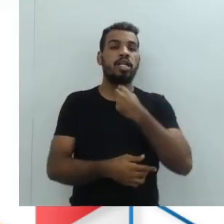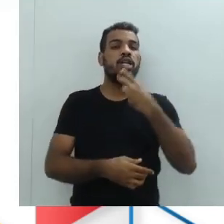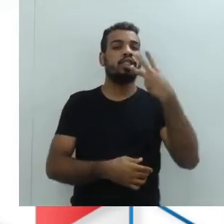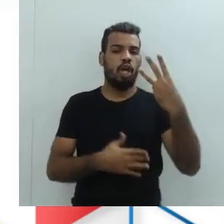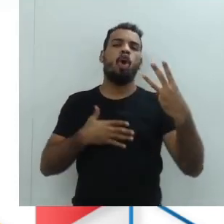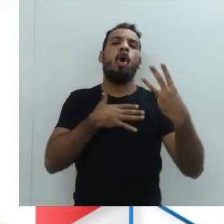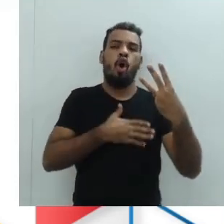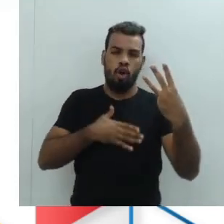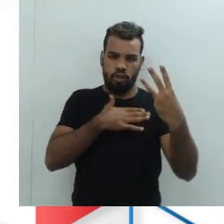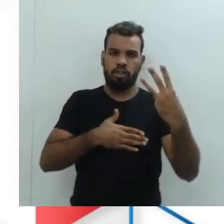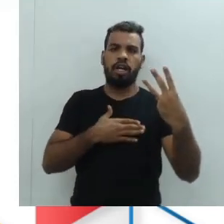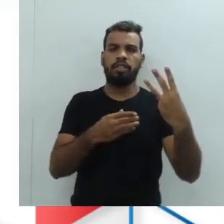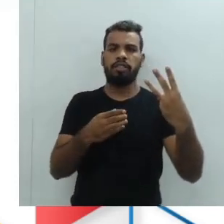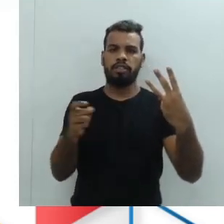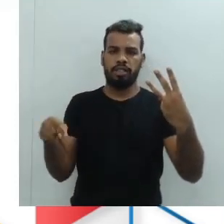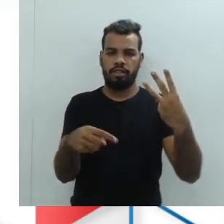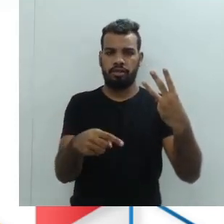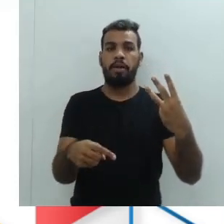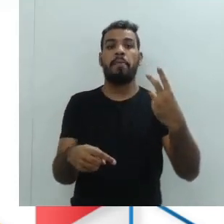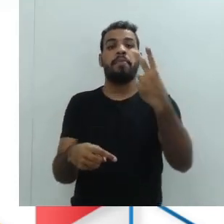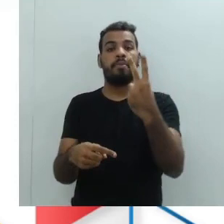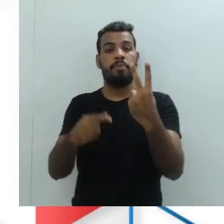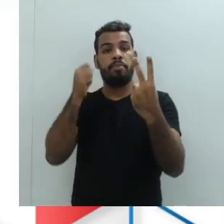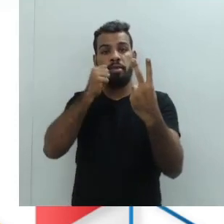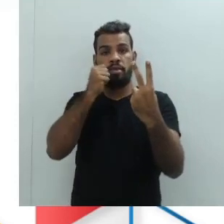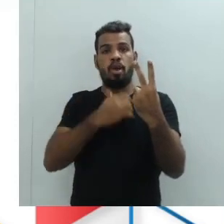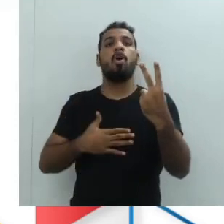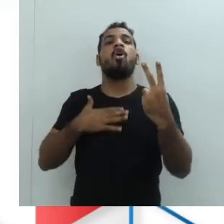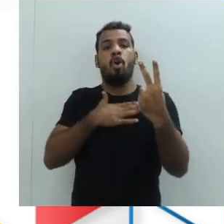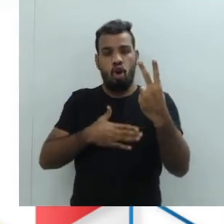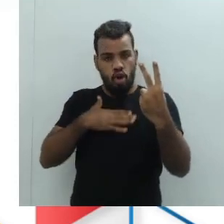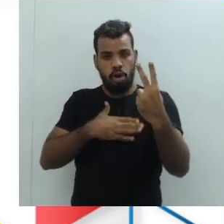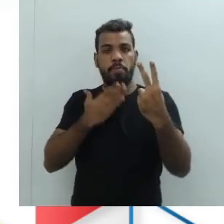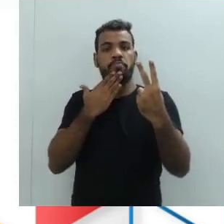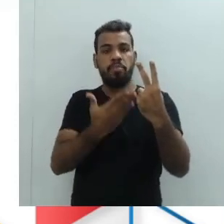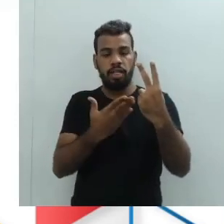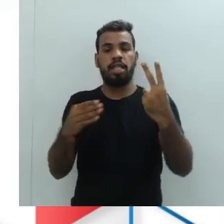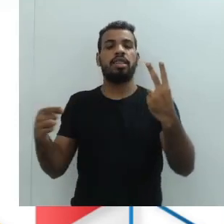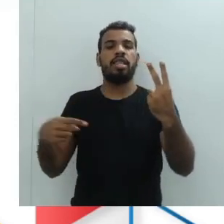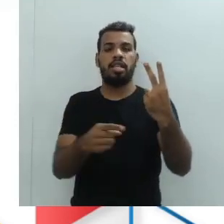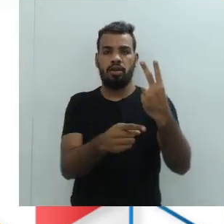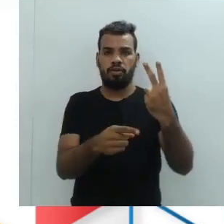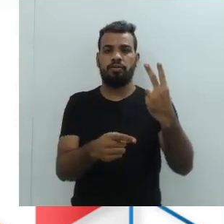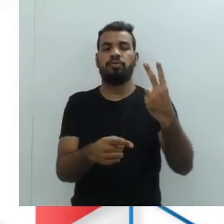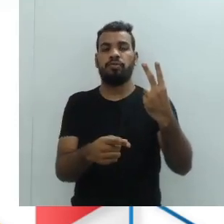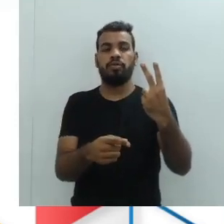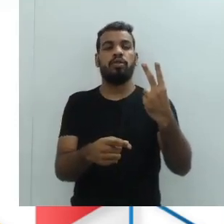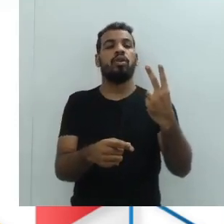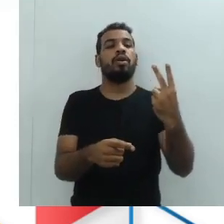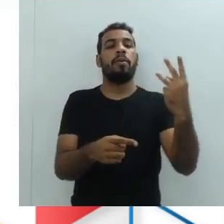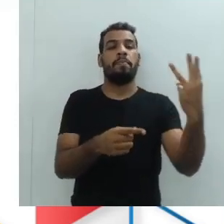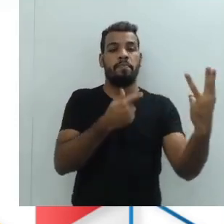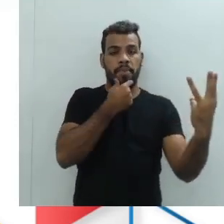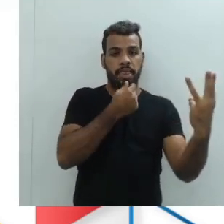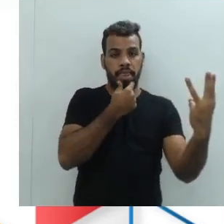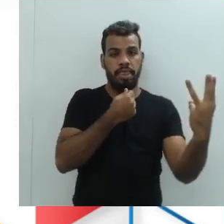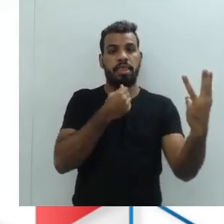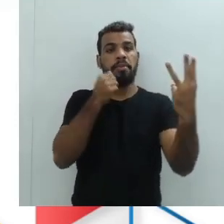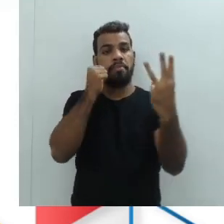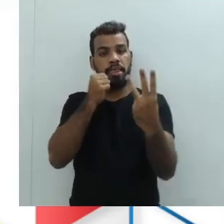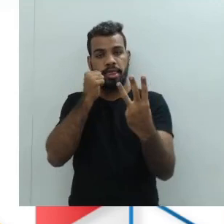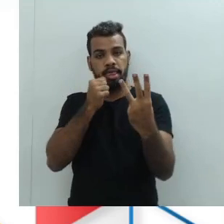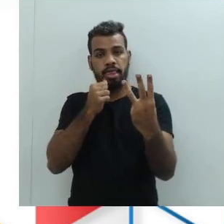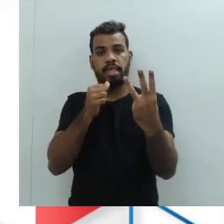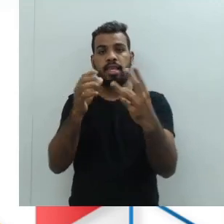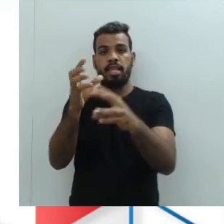Cruz. 2 meninas torcem também pelo Santa Cruz. Então, ao total de meninos e meninas, dá